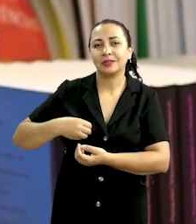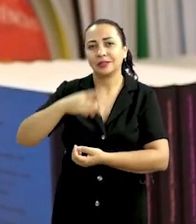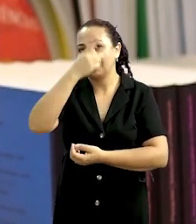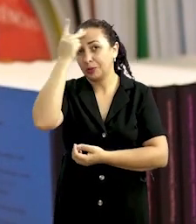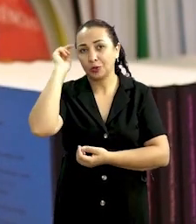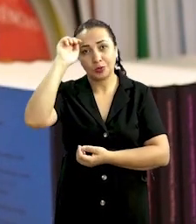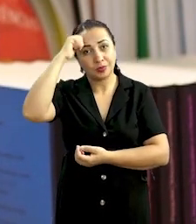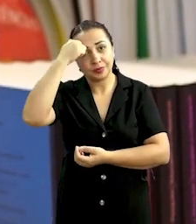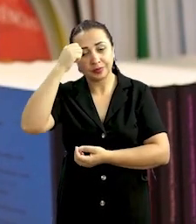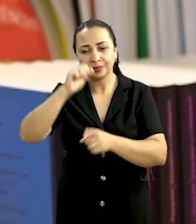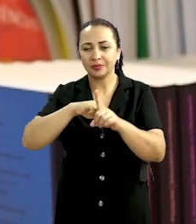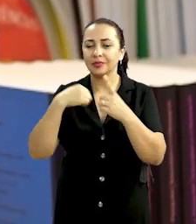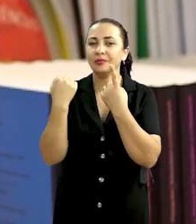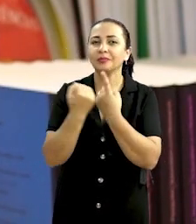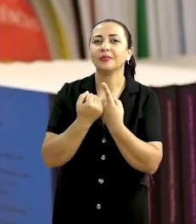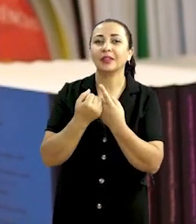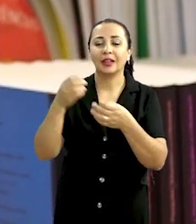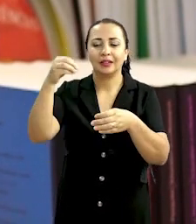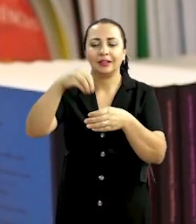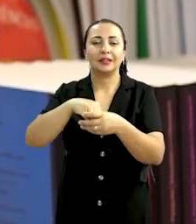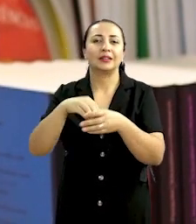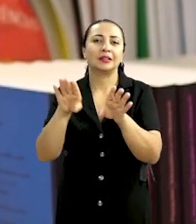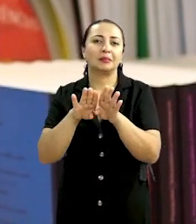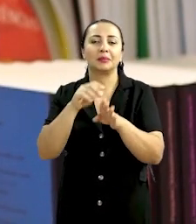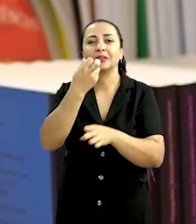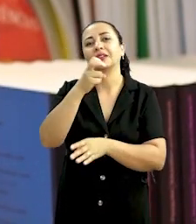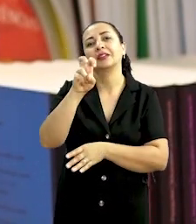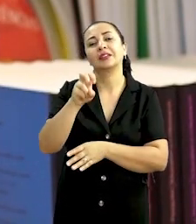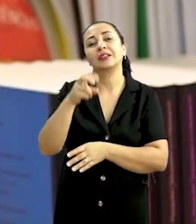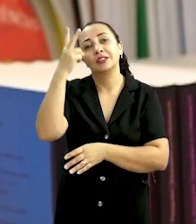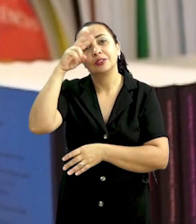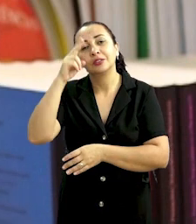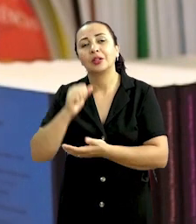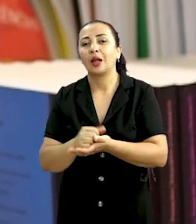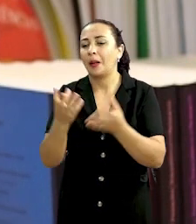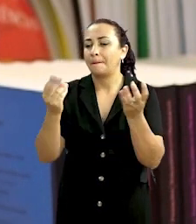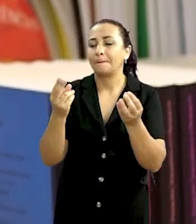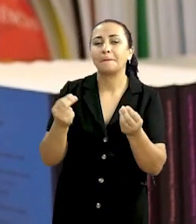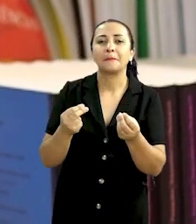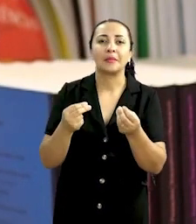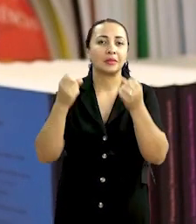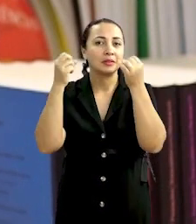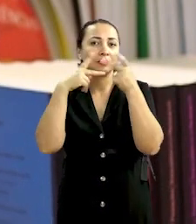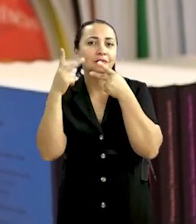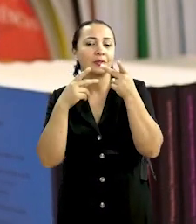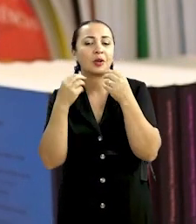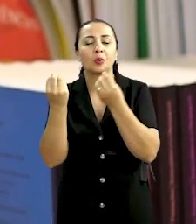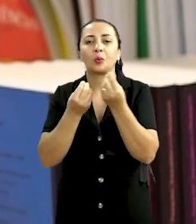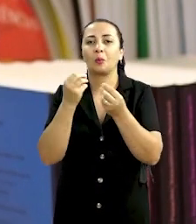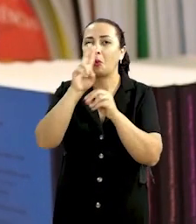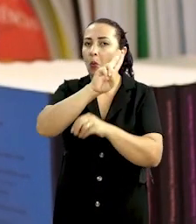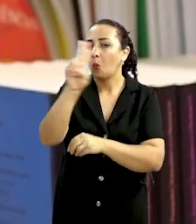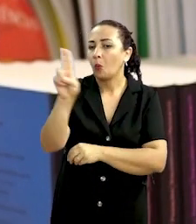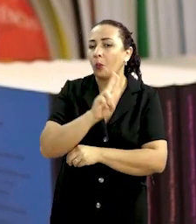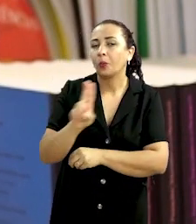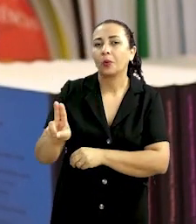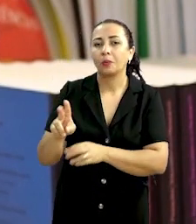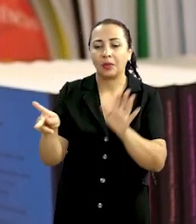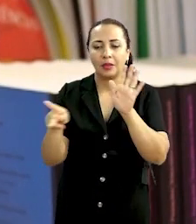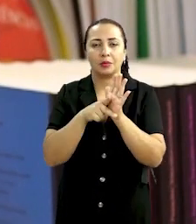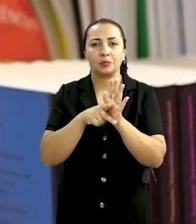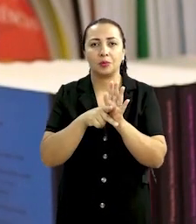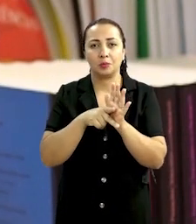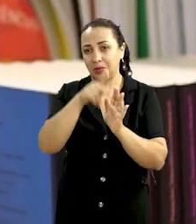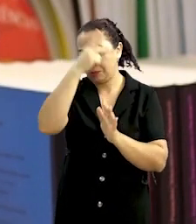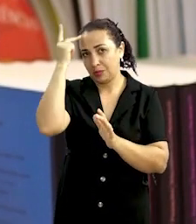presença negra na sociedade. Dentre esses 15 contos, muitos são denominados com o nome